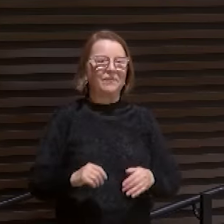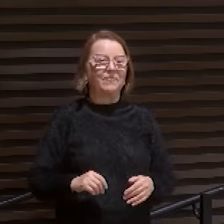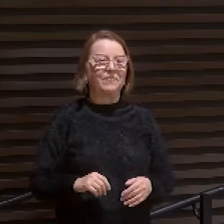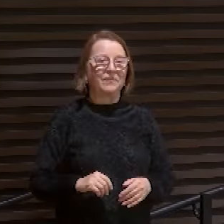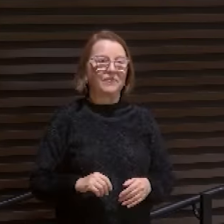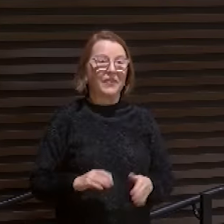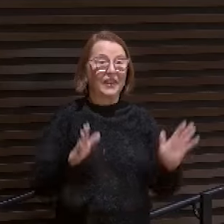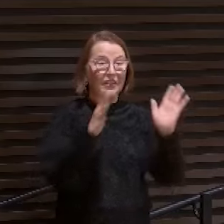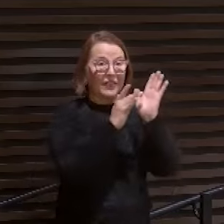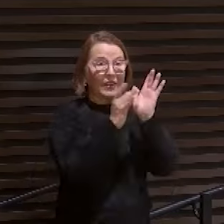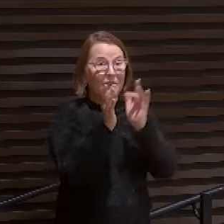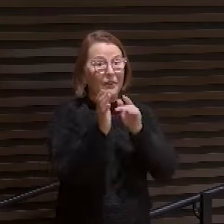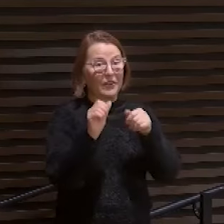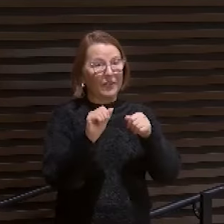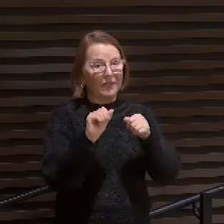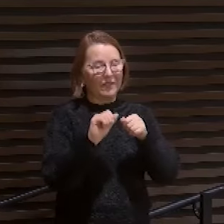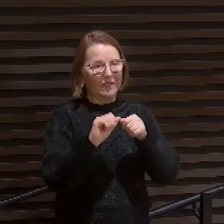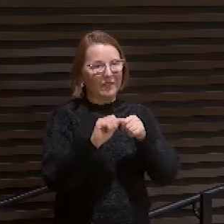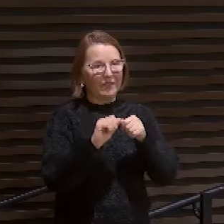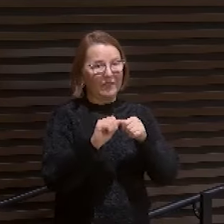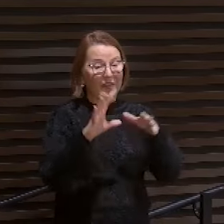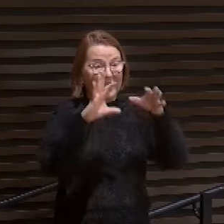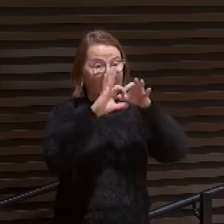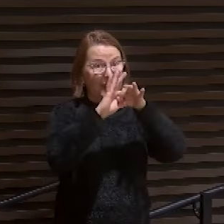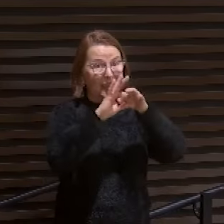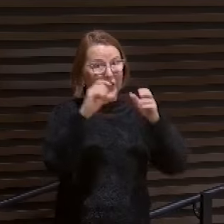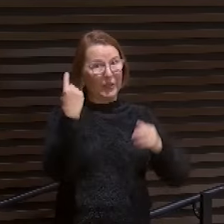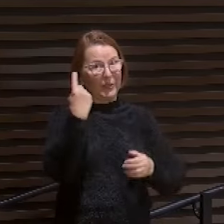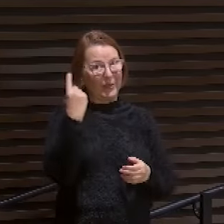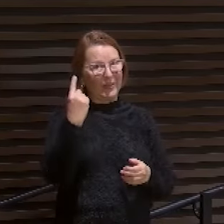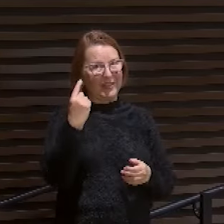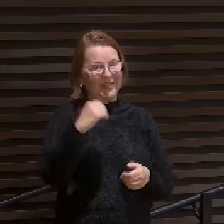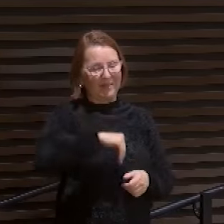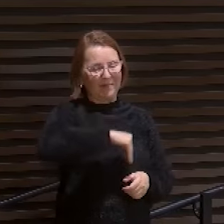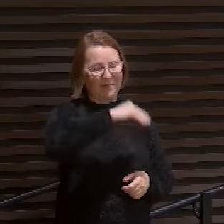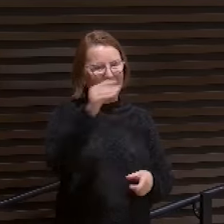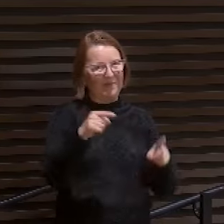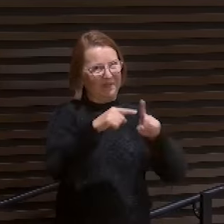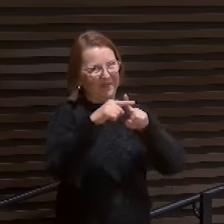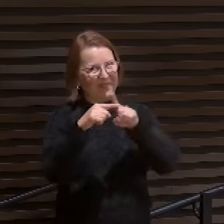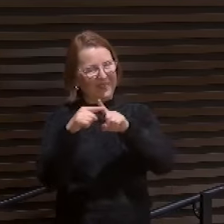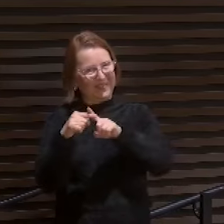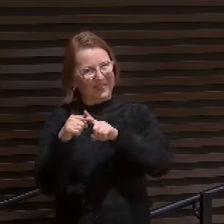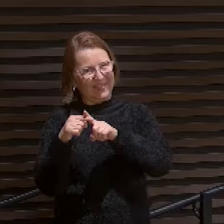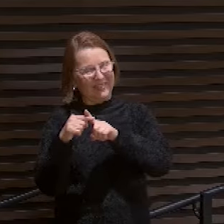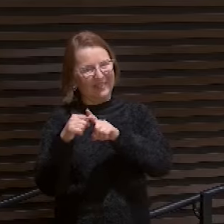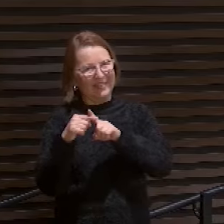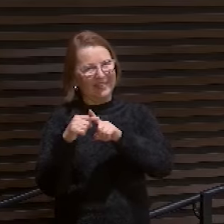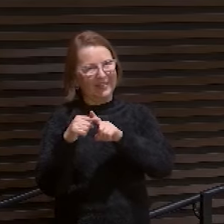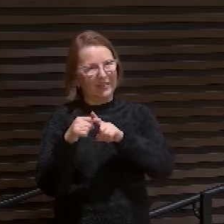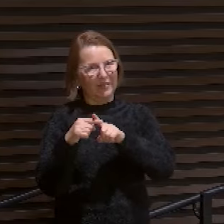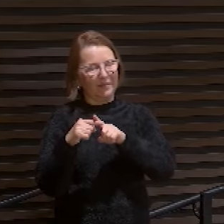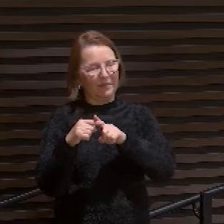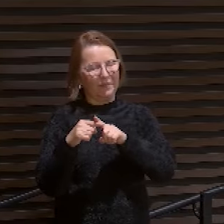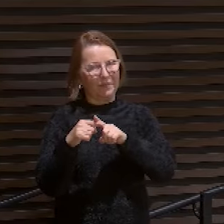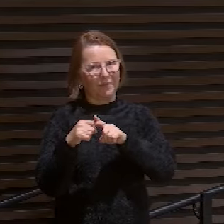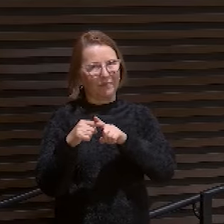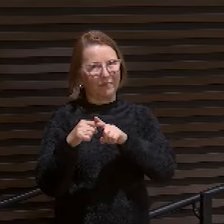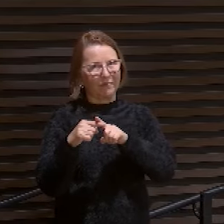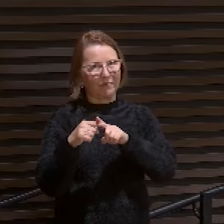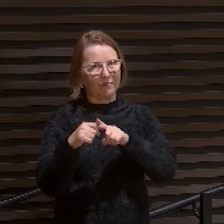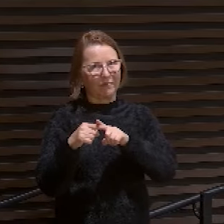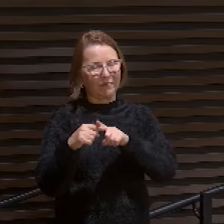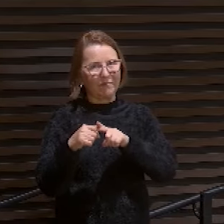aliança sozinho, lá no Calvário. Não decorre